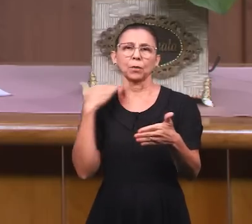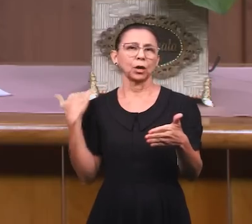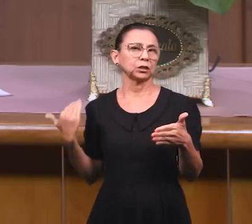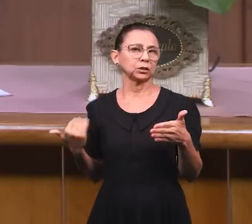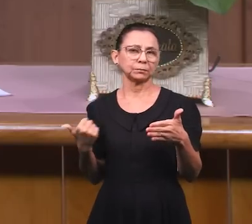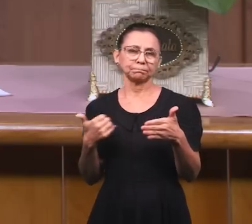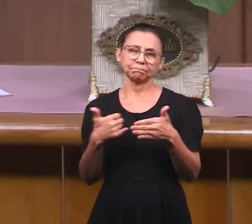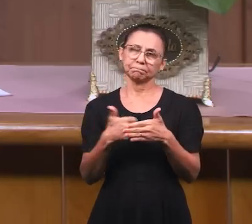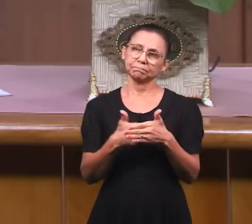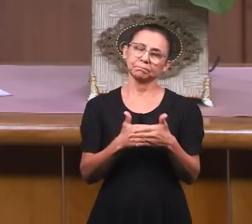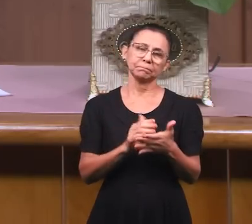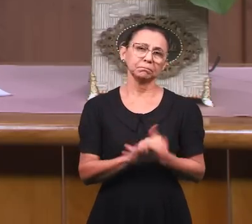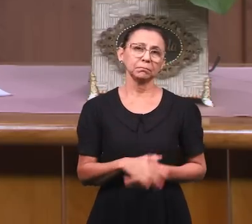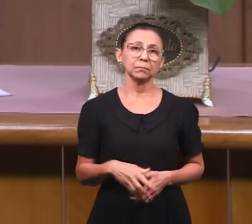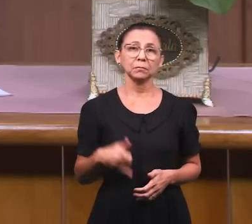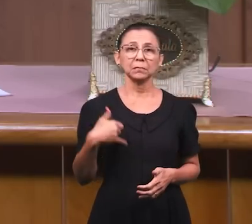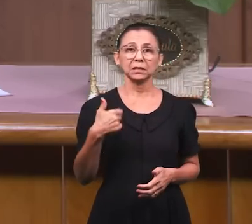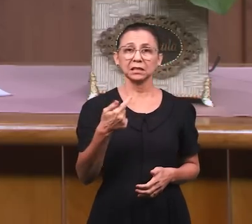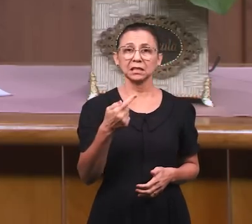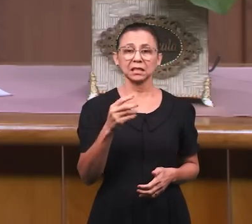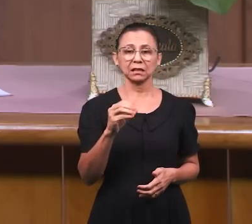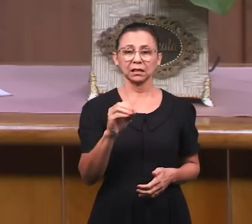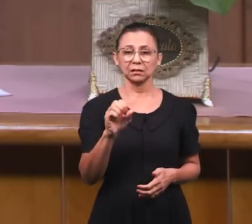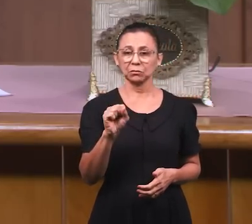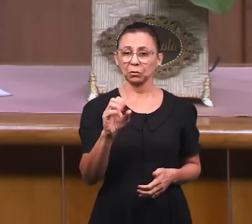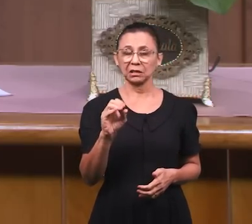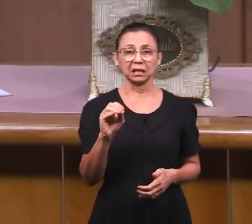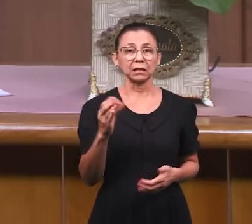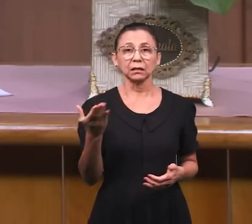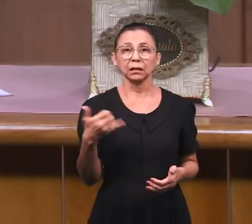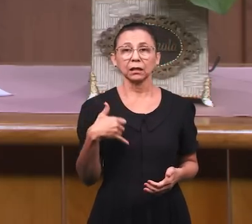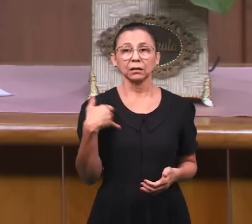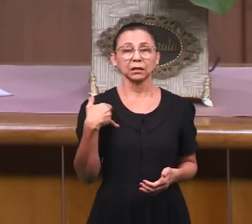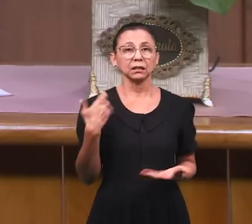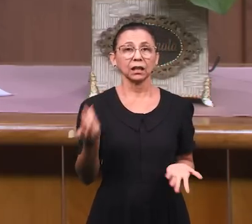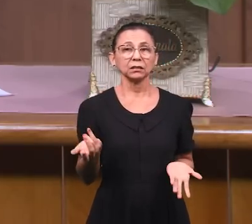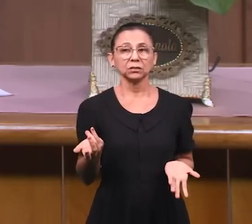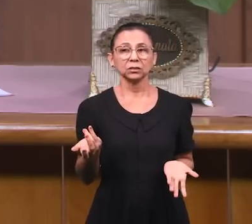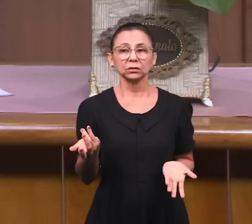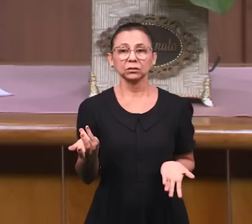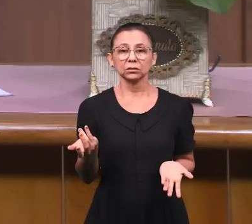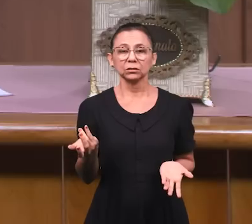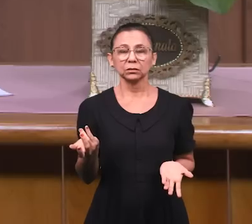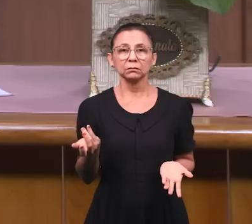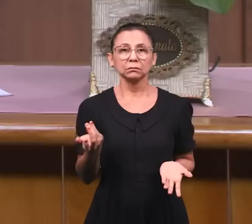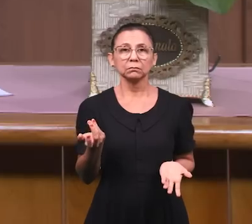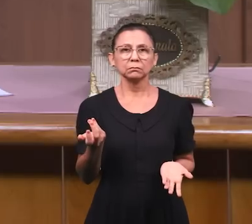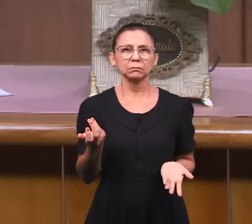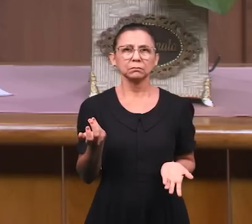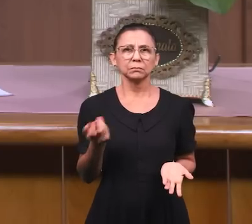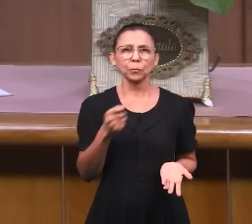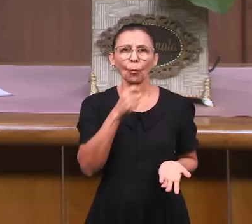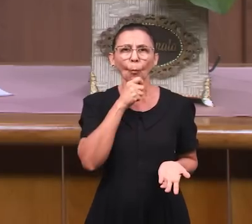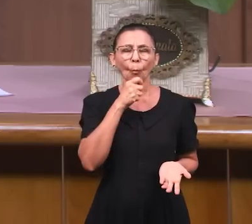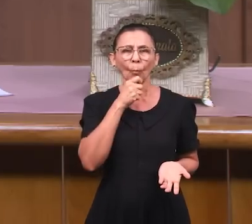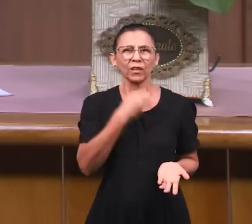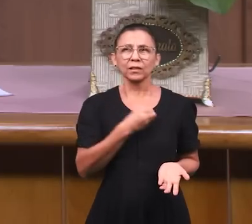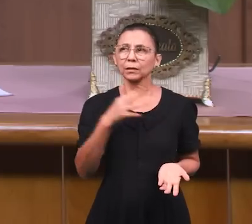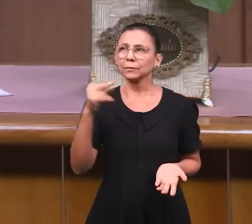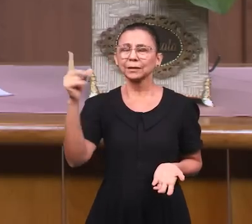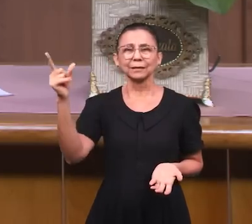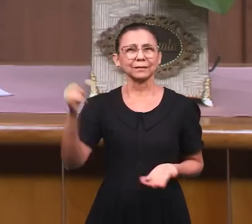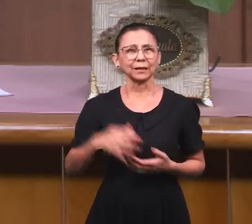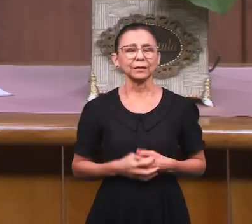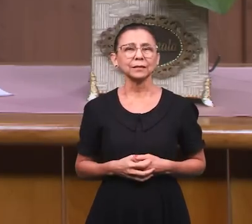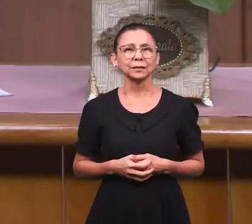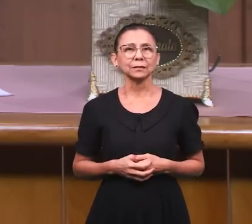vida terrena, uma vida de 70, 80, 90 anos, como a palavra do Senhor nos fala, mas sem a experiência de uma vida